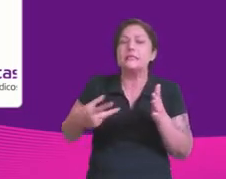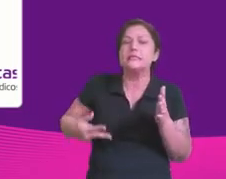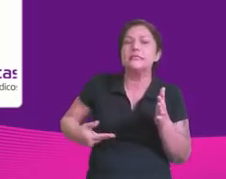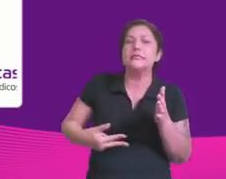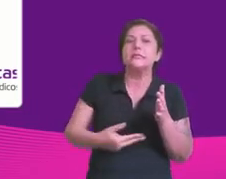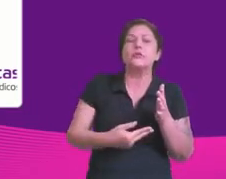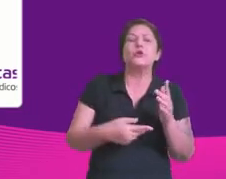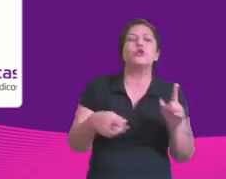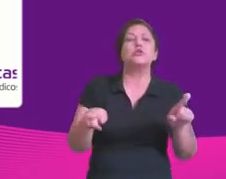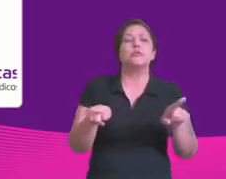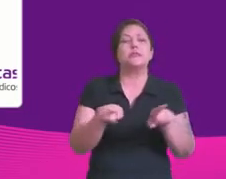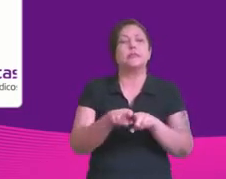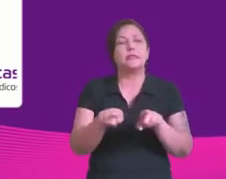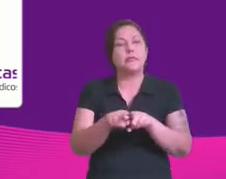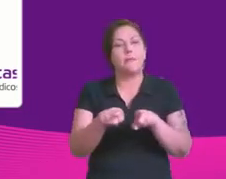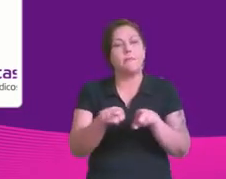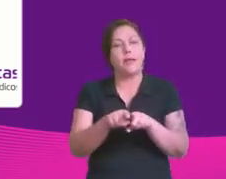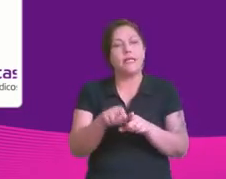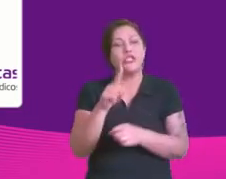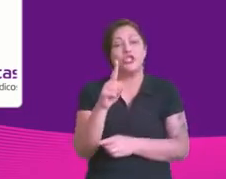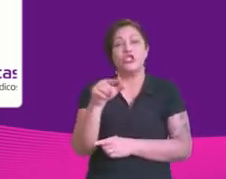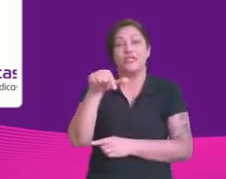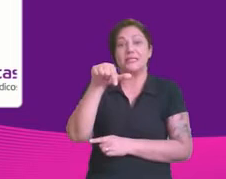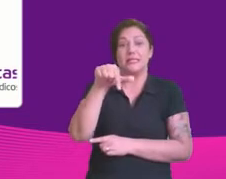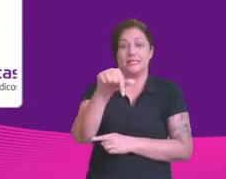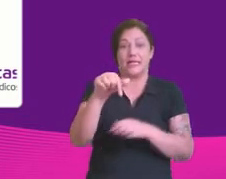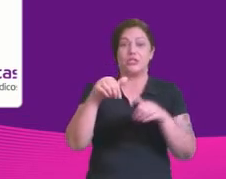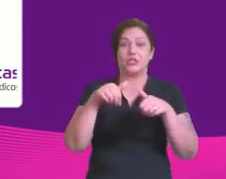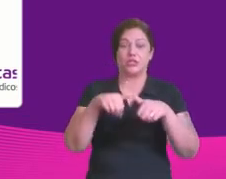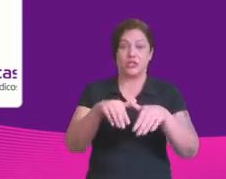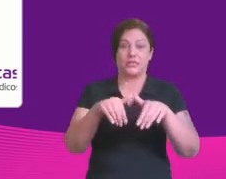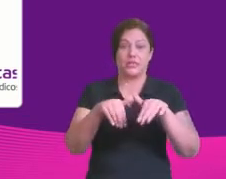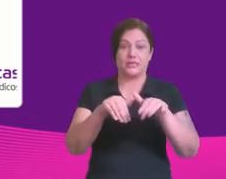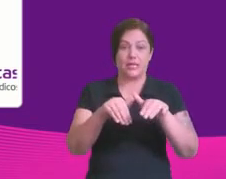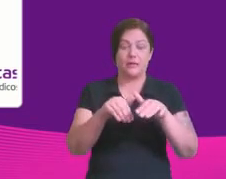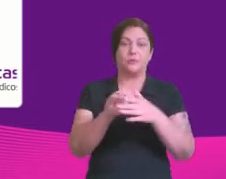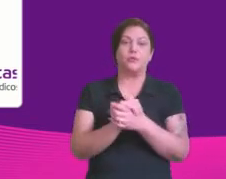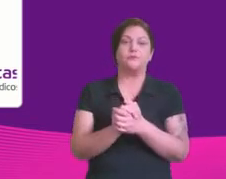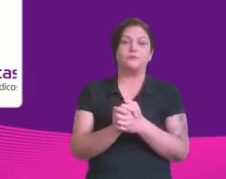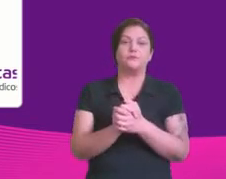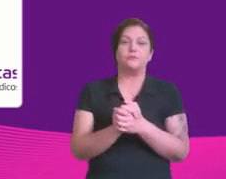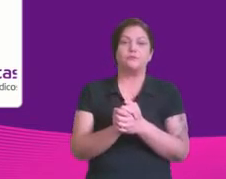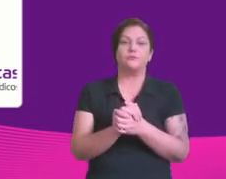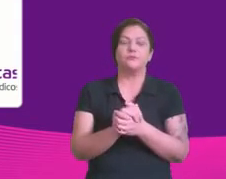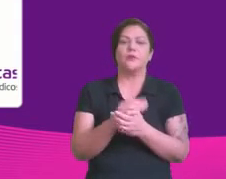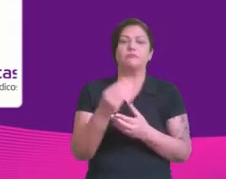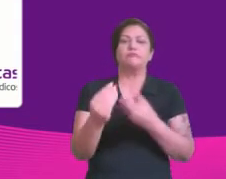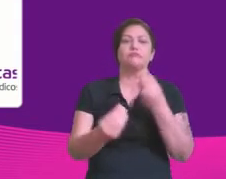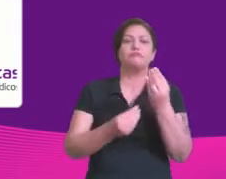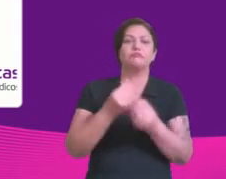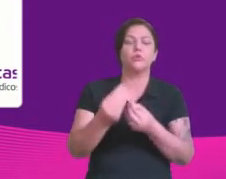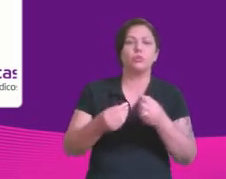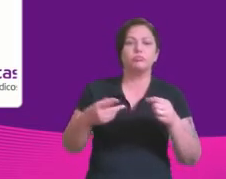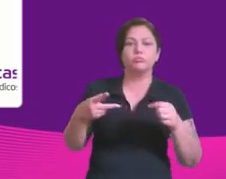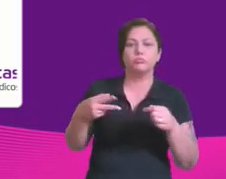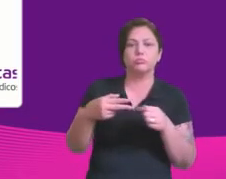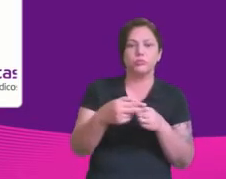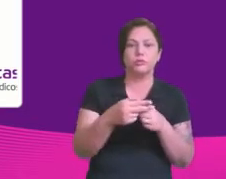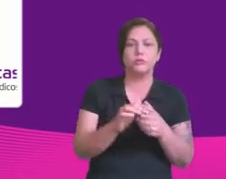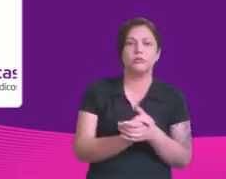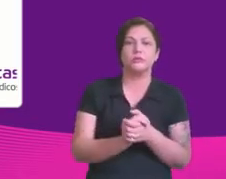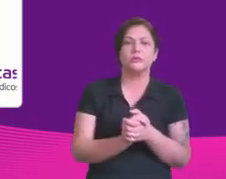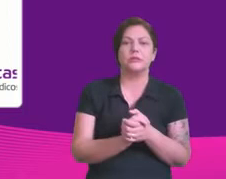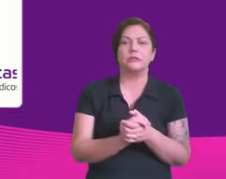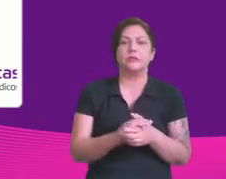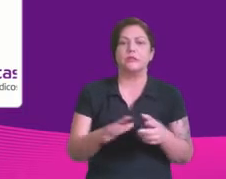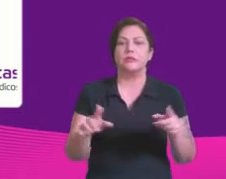terminado em 17/9. Nesse período, a paciente tomou bem o tratamento, sem neurotoxicidade,